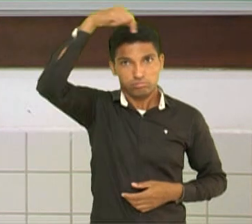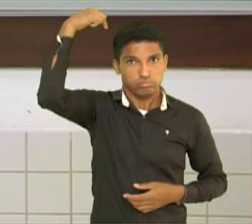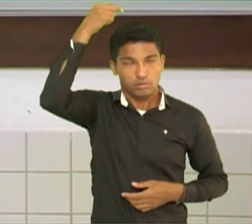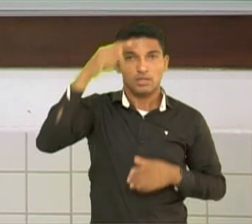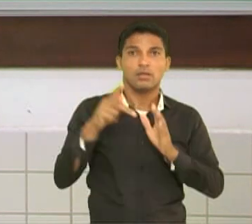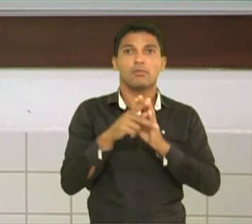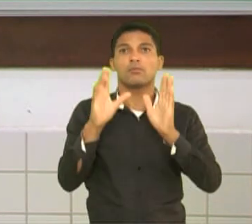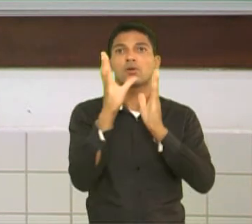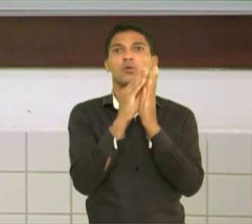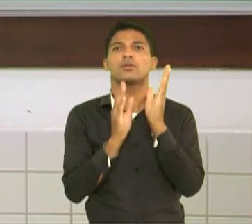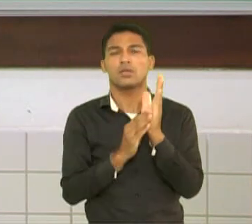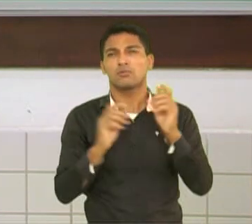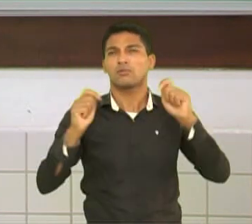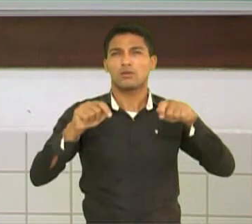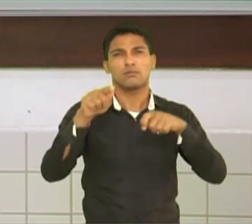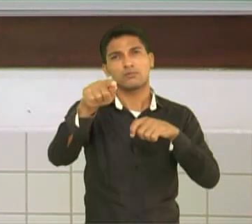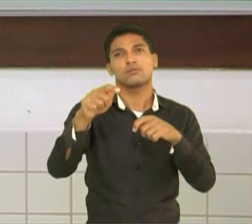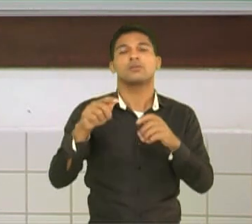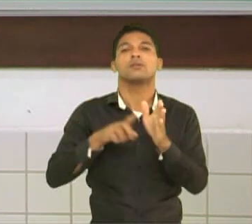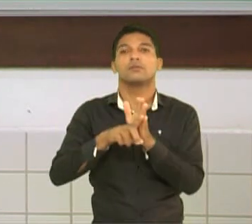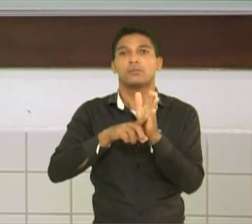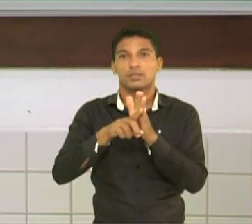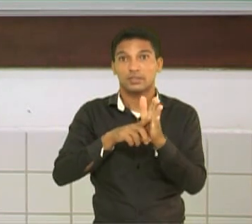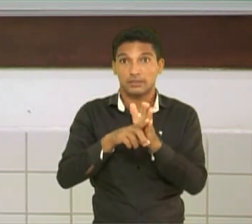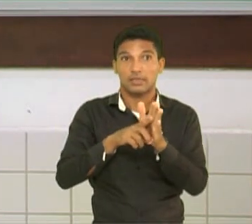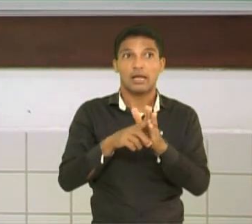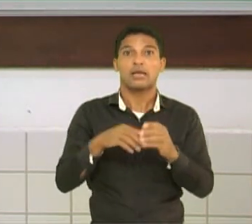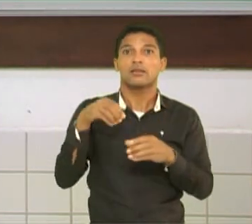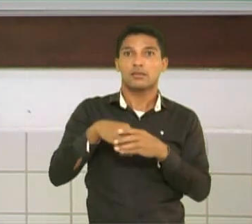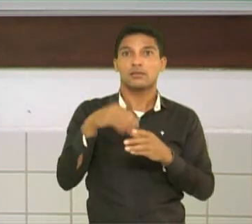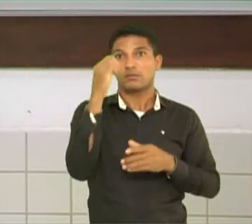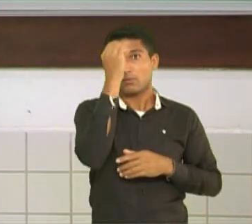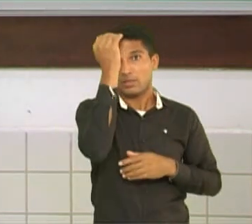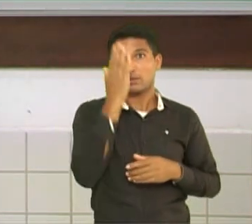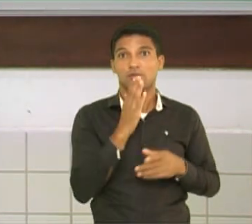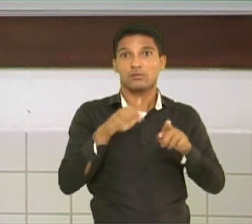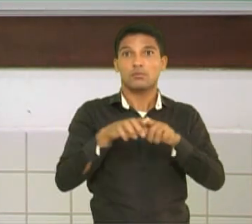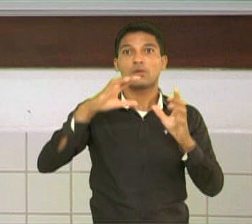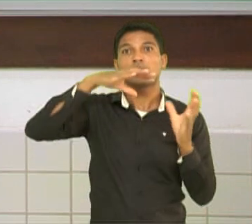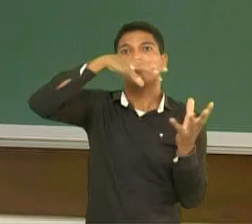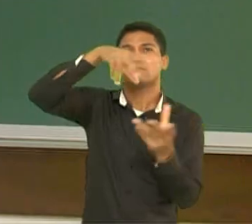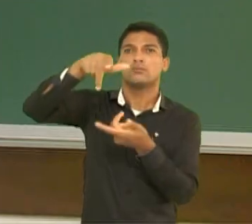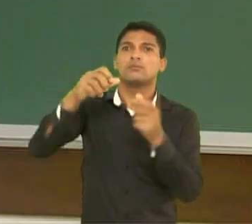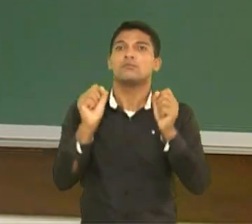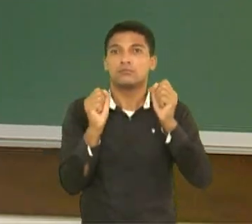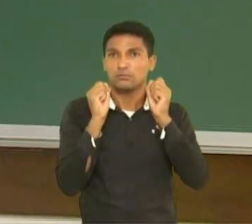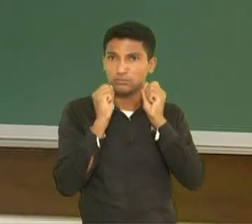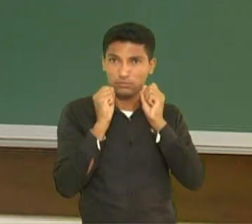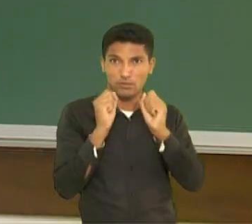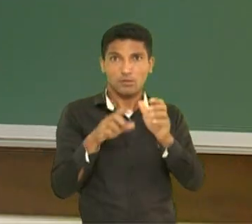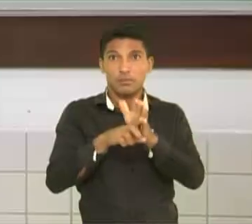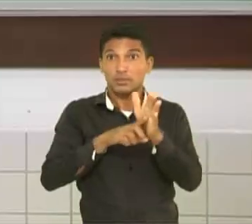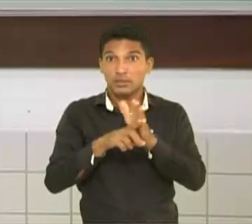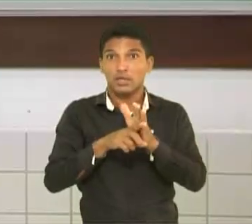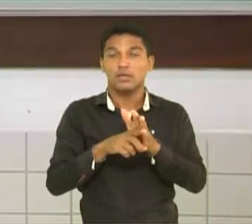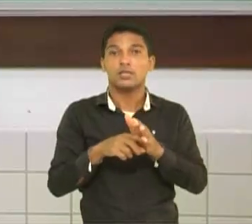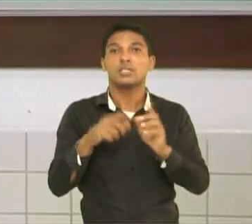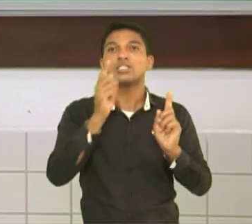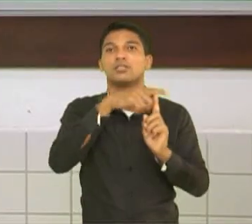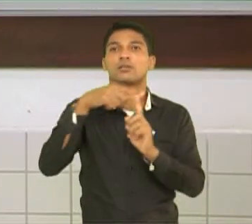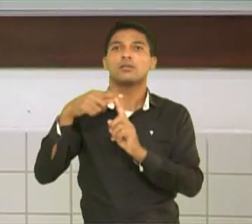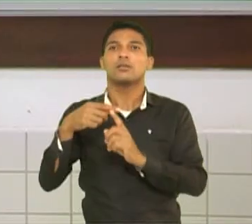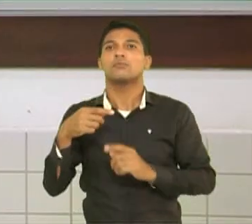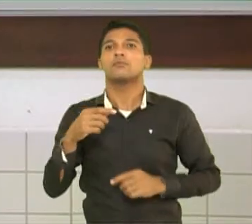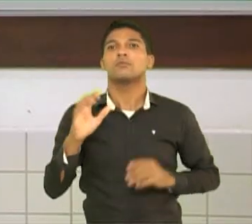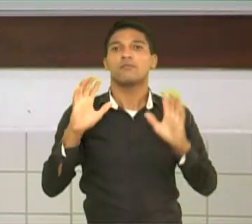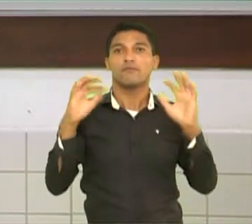inclusive, pesquisar as festas que existem no Brasil e no mundo. E agora a gente vai falar da